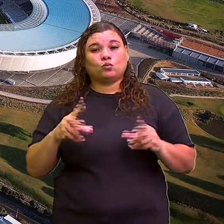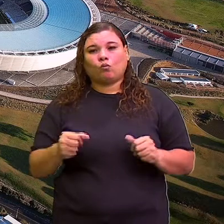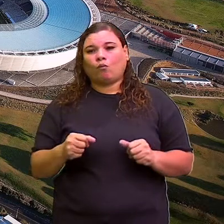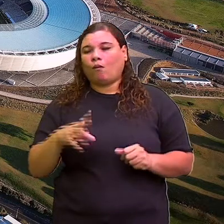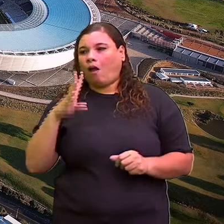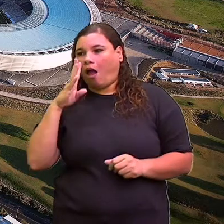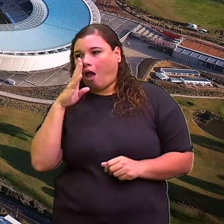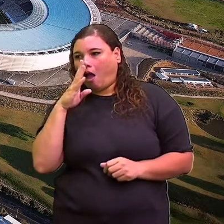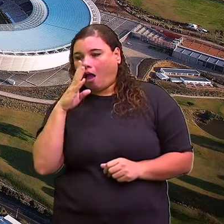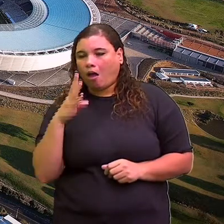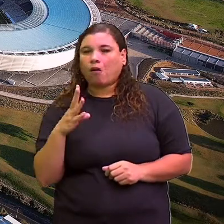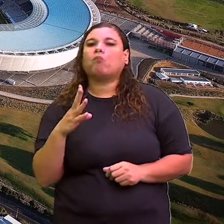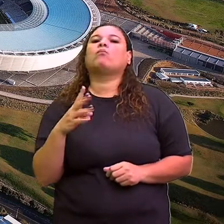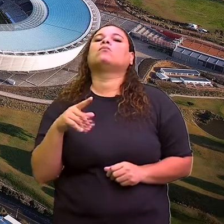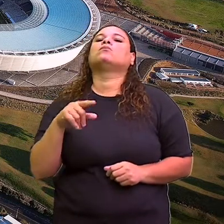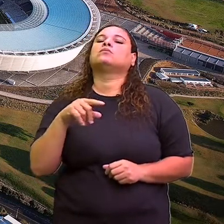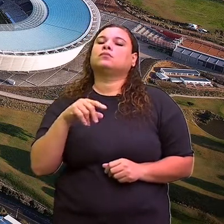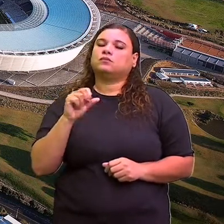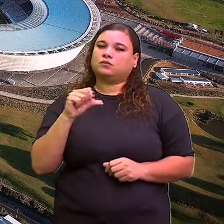urbana, né?